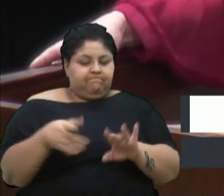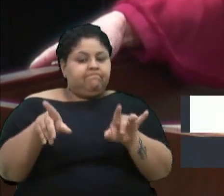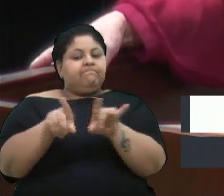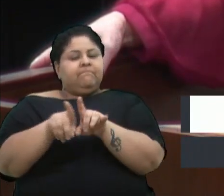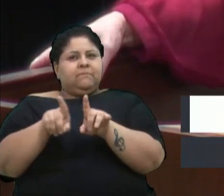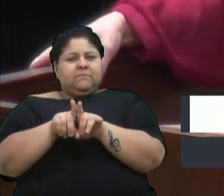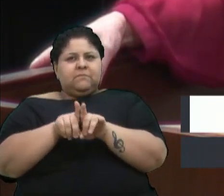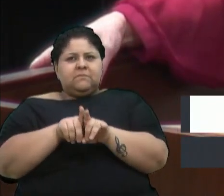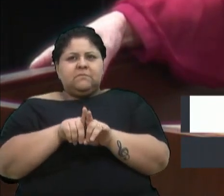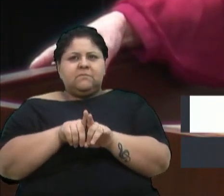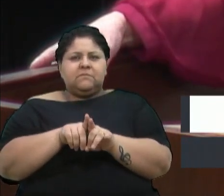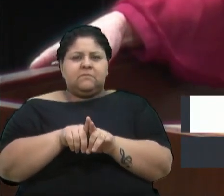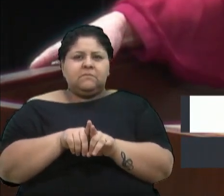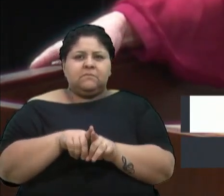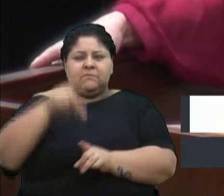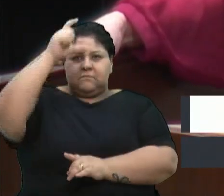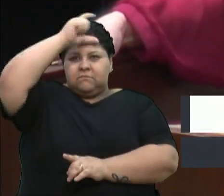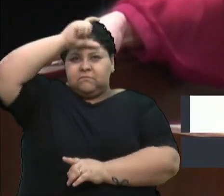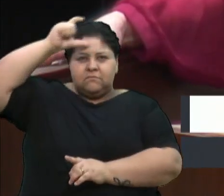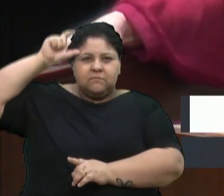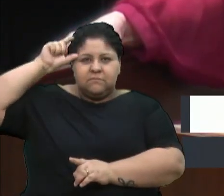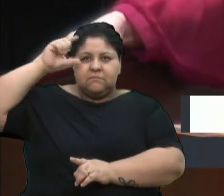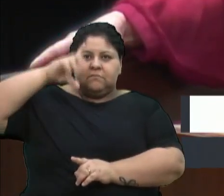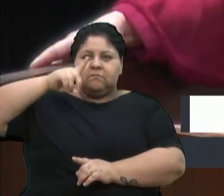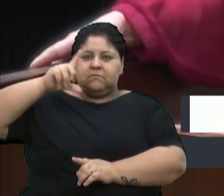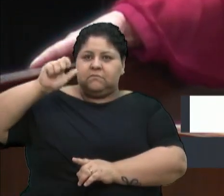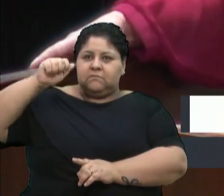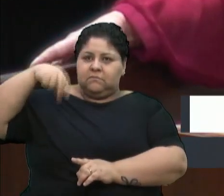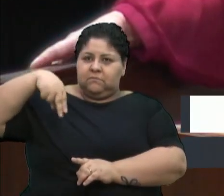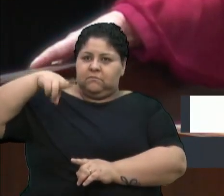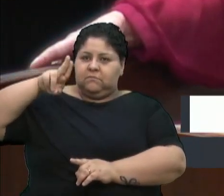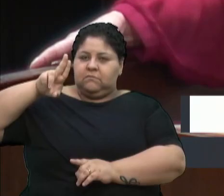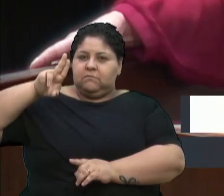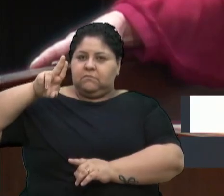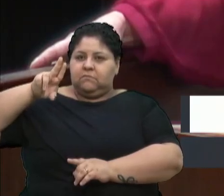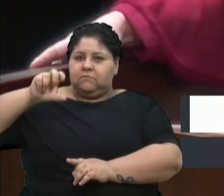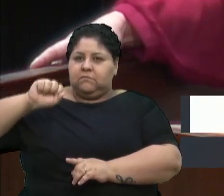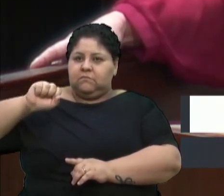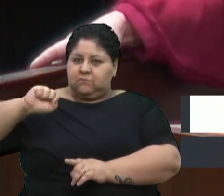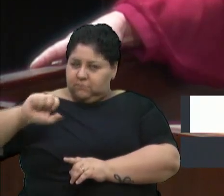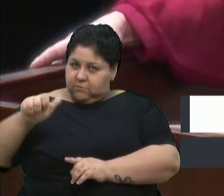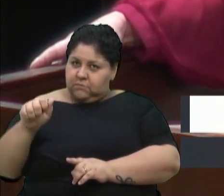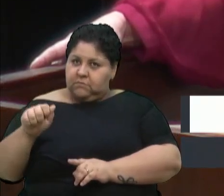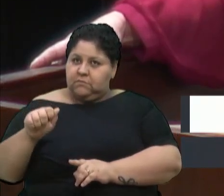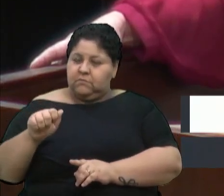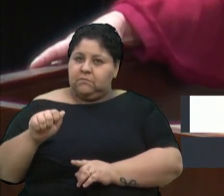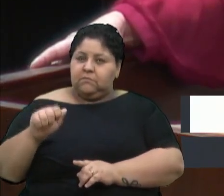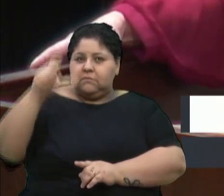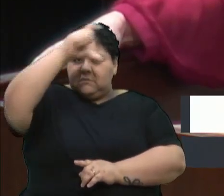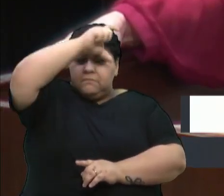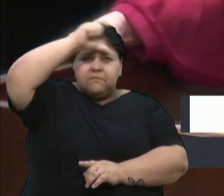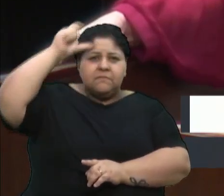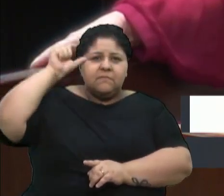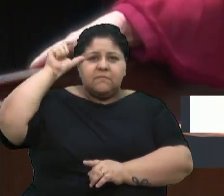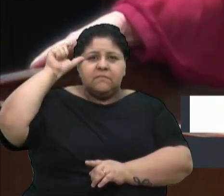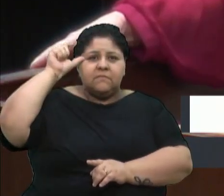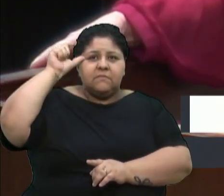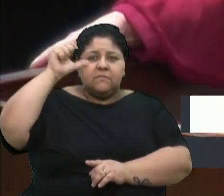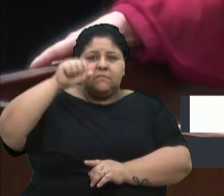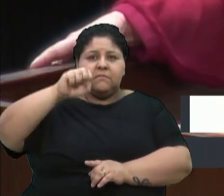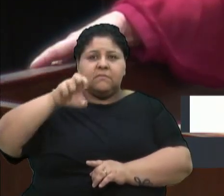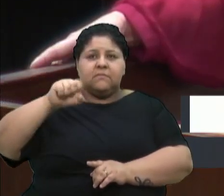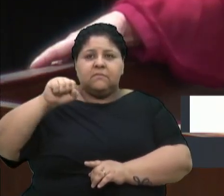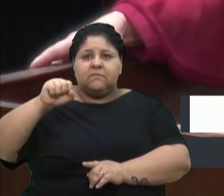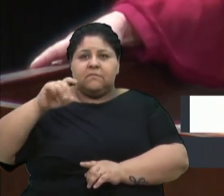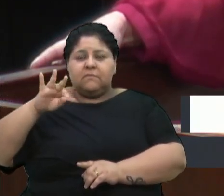a enfermeira, né, a Danusa Santos Brandão, que ela é enfermeira do Sereste Serra,